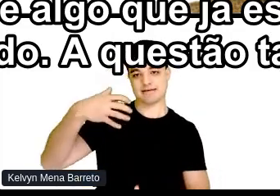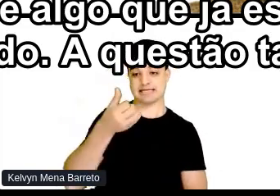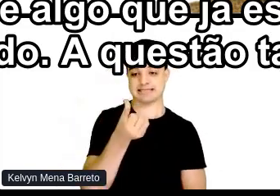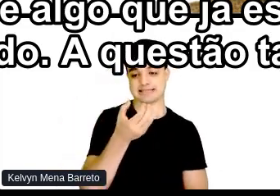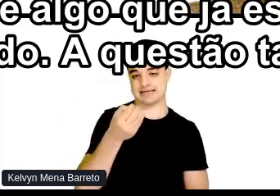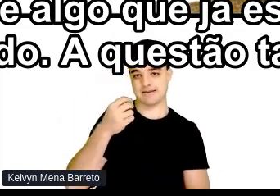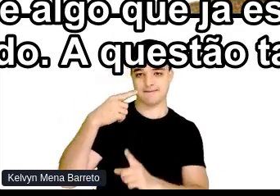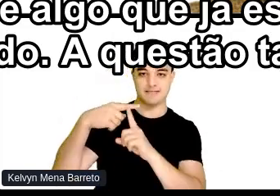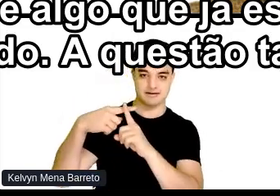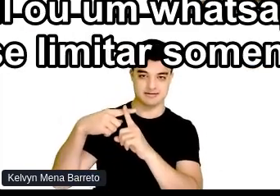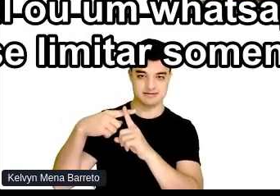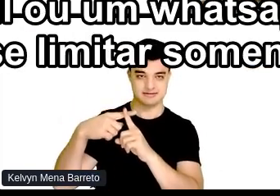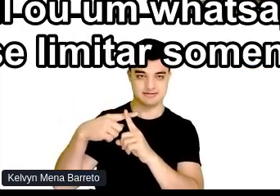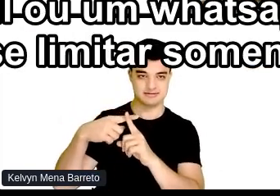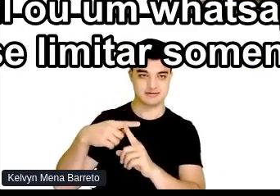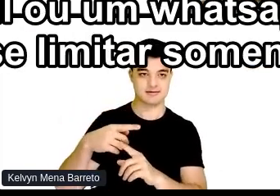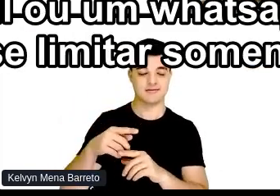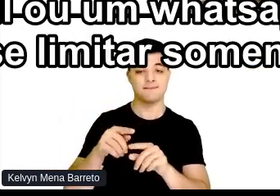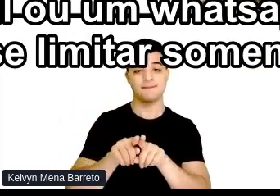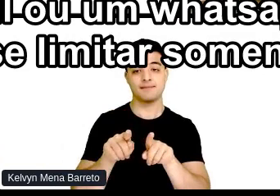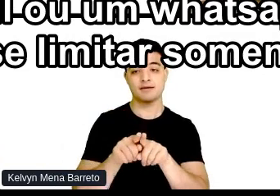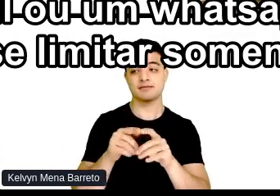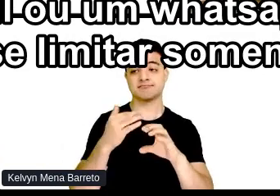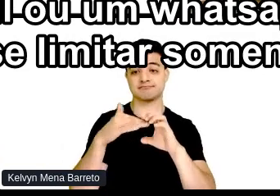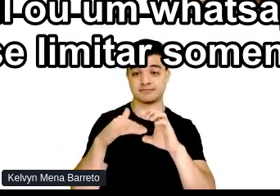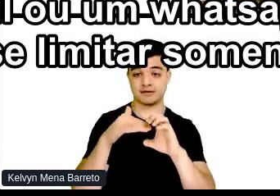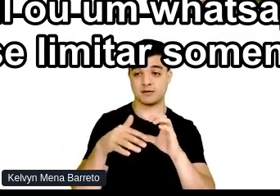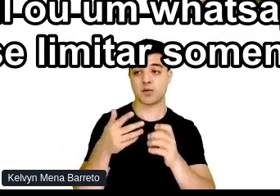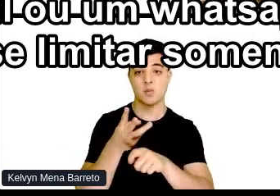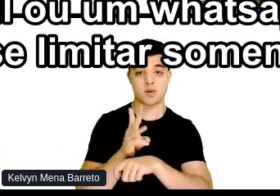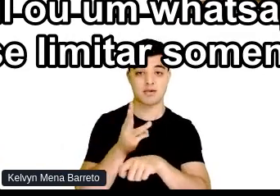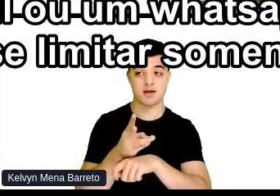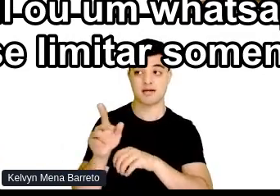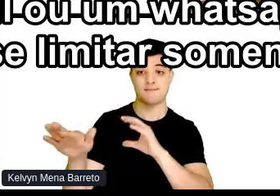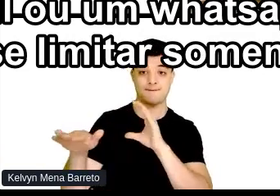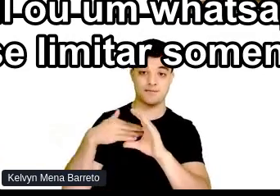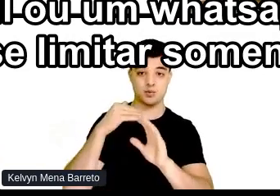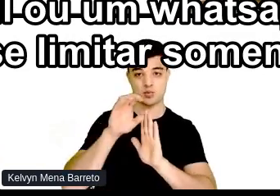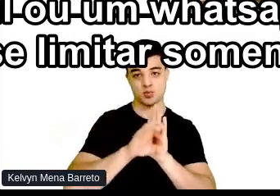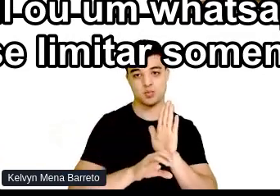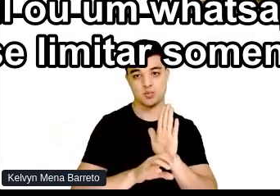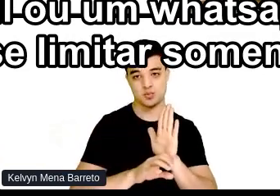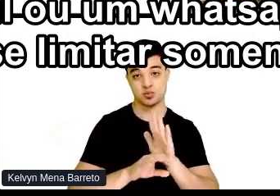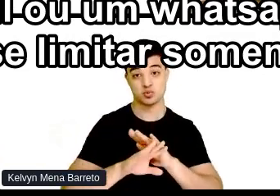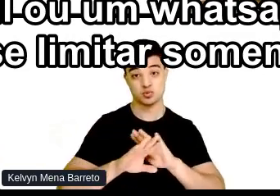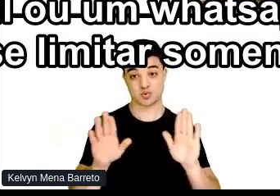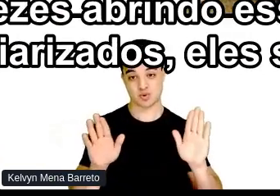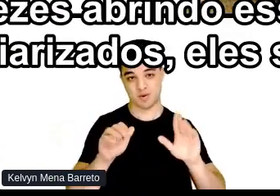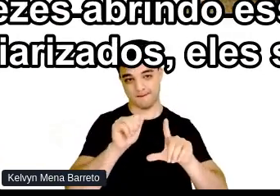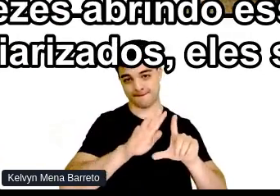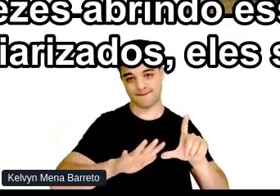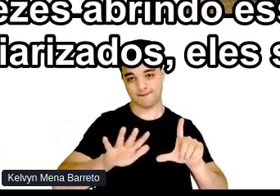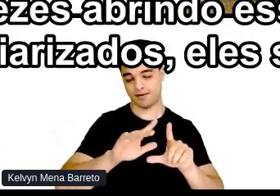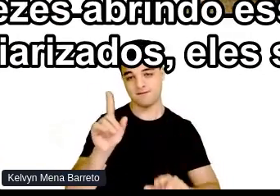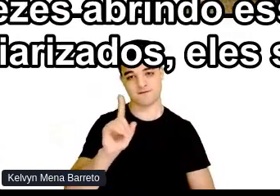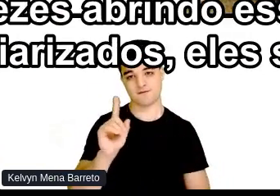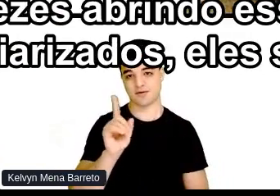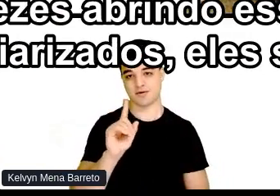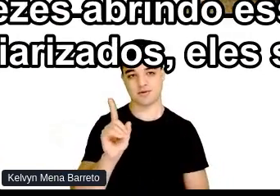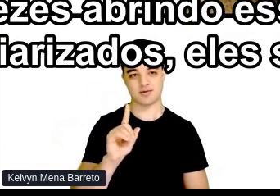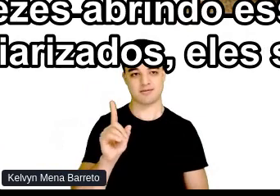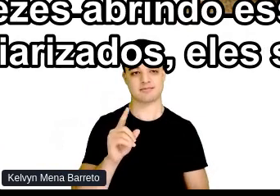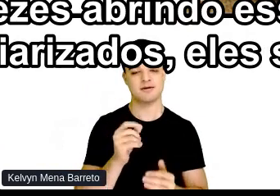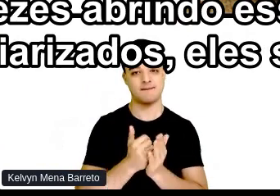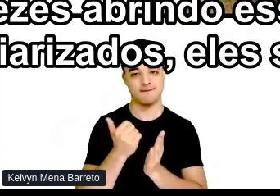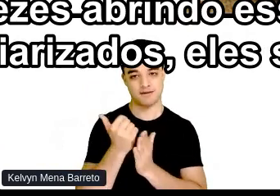E também tem a questão do uso da internet, que muitas vezes está relacionado com o fato deles se sentirem inseguros, né, não saberem usar, e